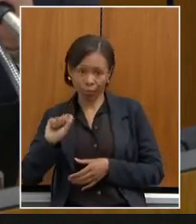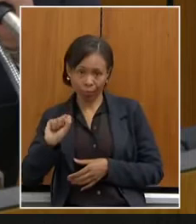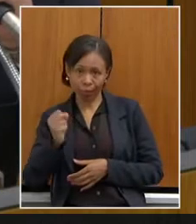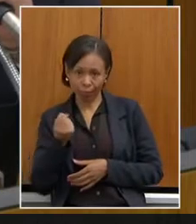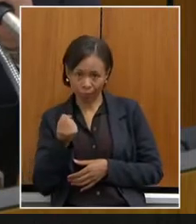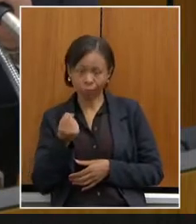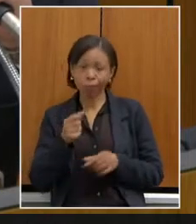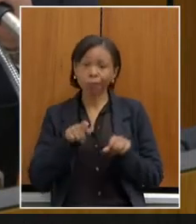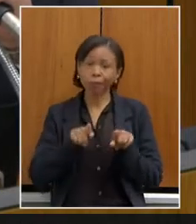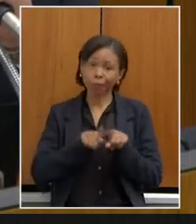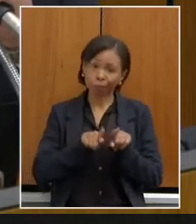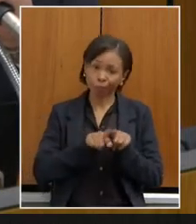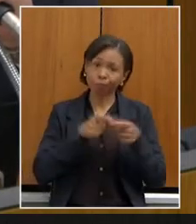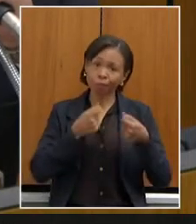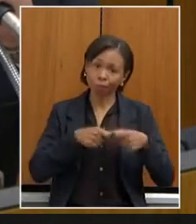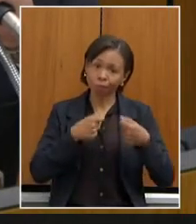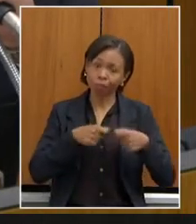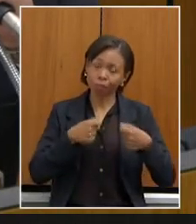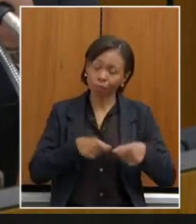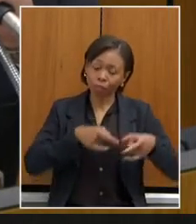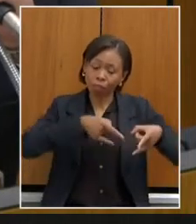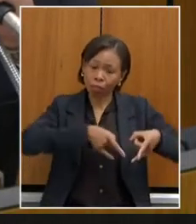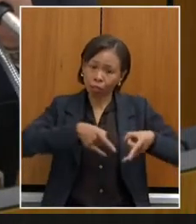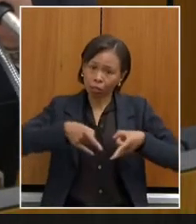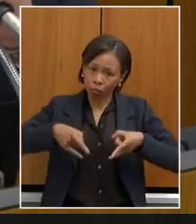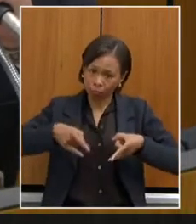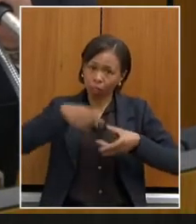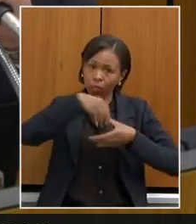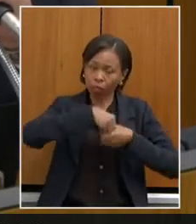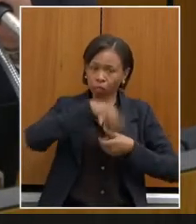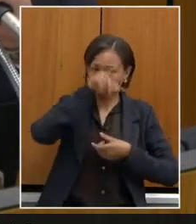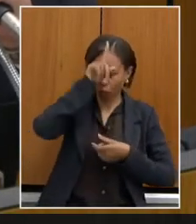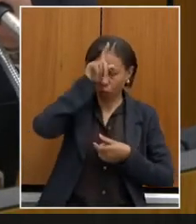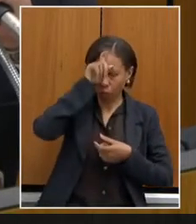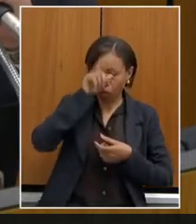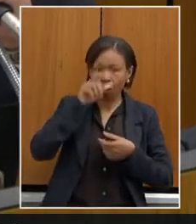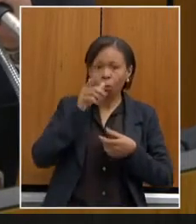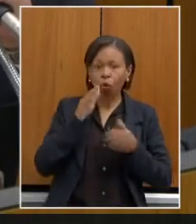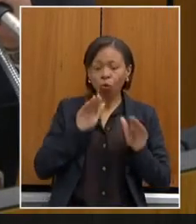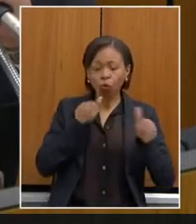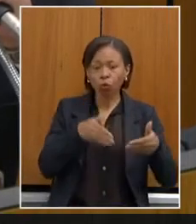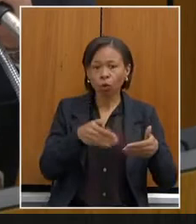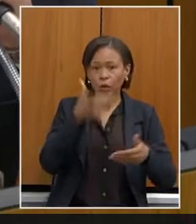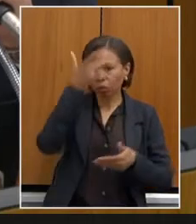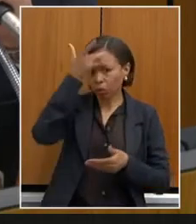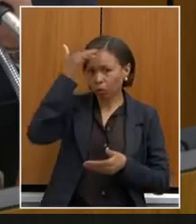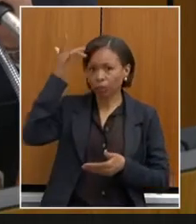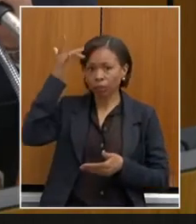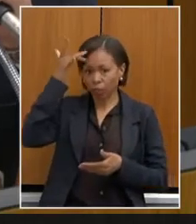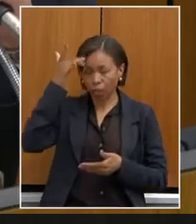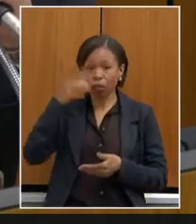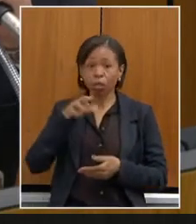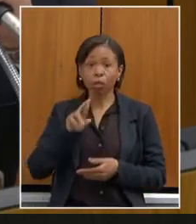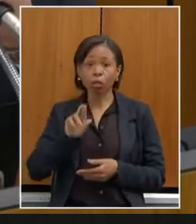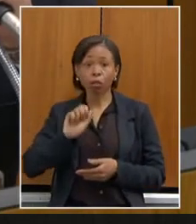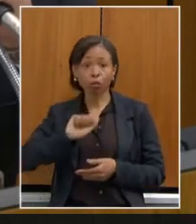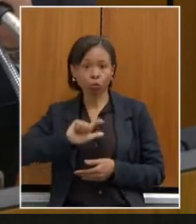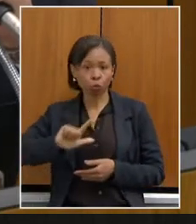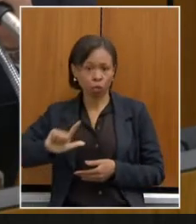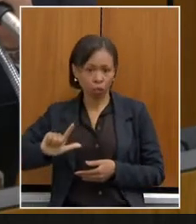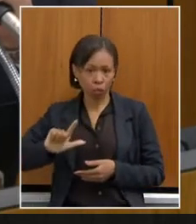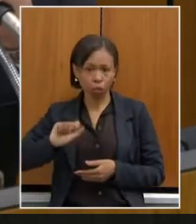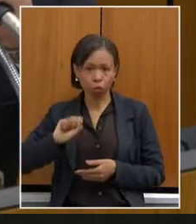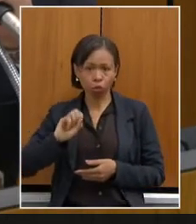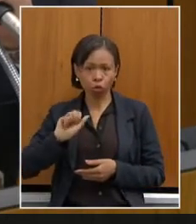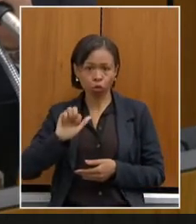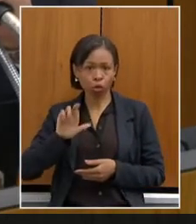hospitalares de saúde mental então haverá um grande investimento no Raul Soares para ser um modelo de assistência de